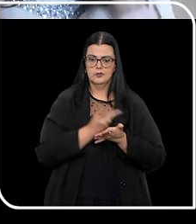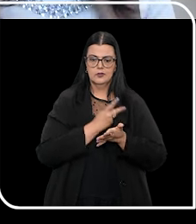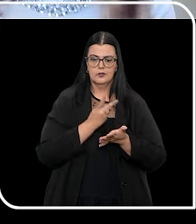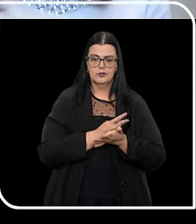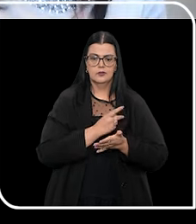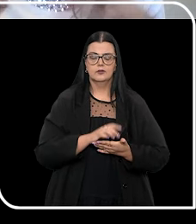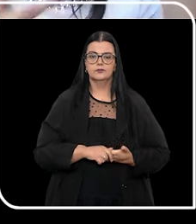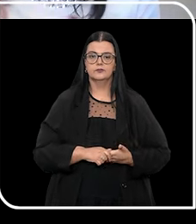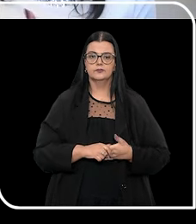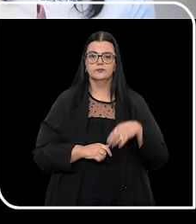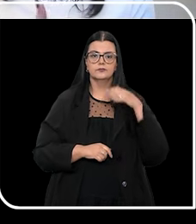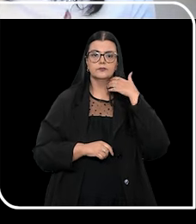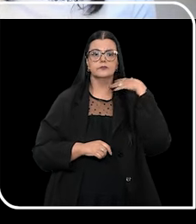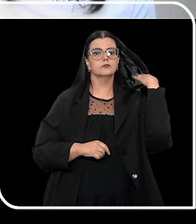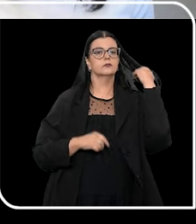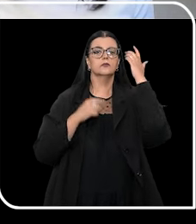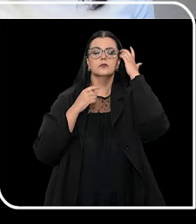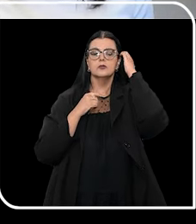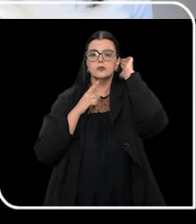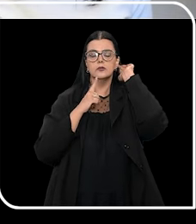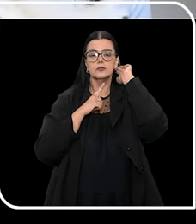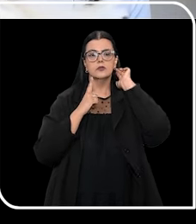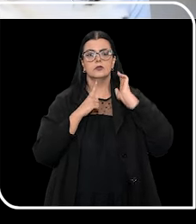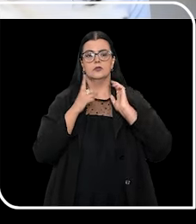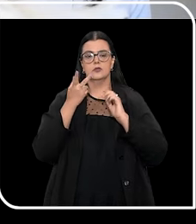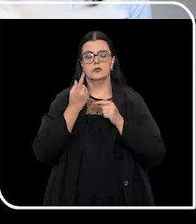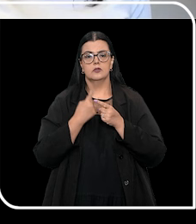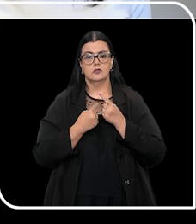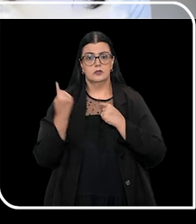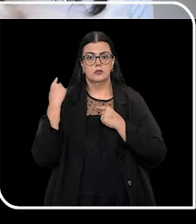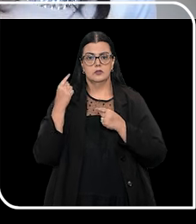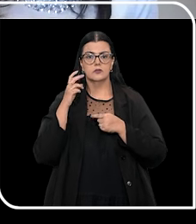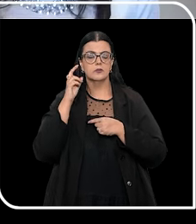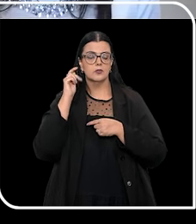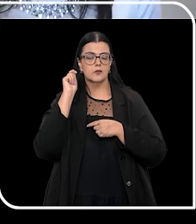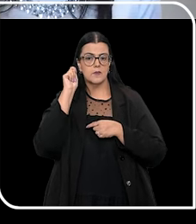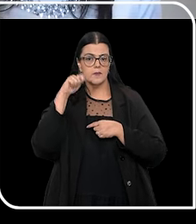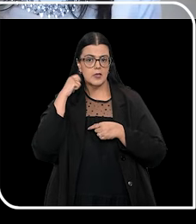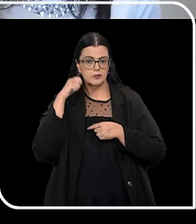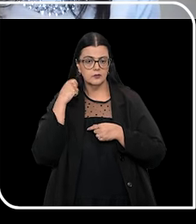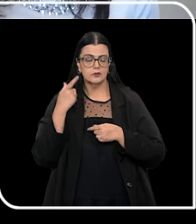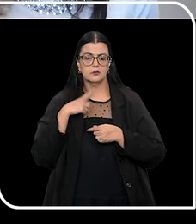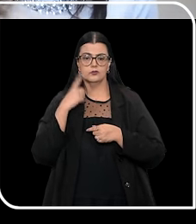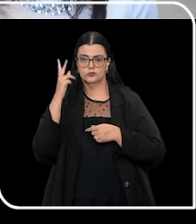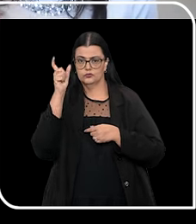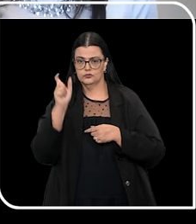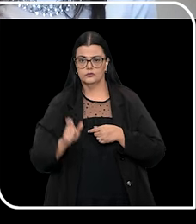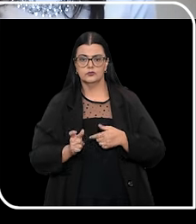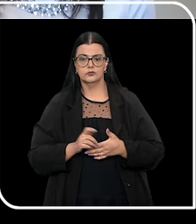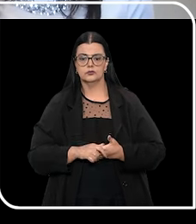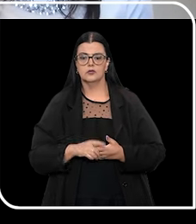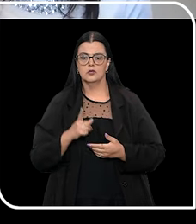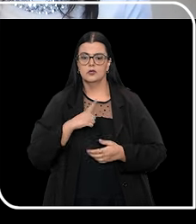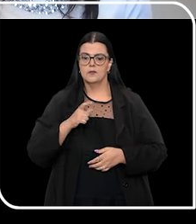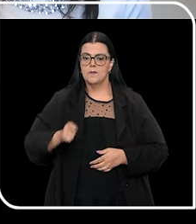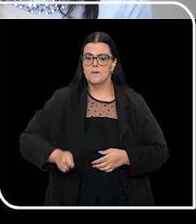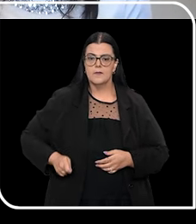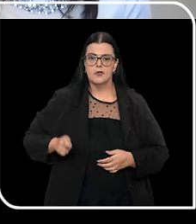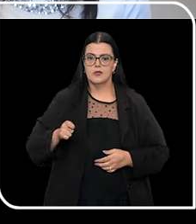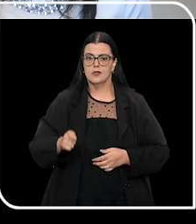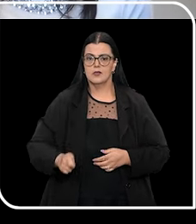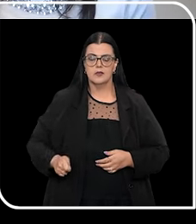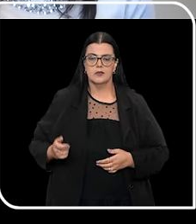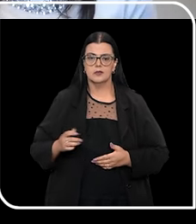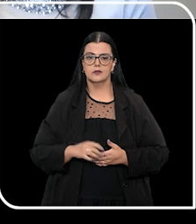ser fazer coisa errada né Tem um teve um personagem uma vez is eu lembrei de você que ele que ele usa uma